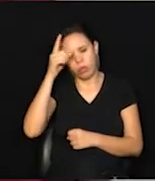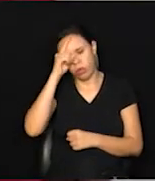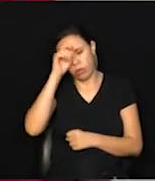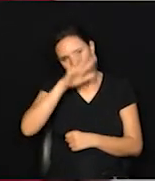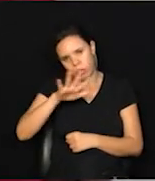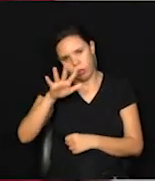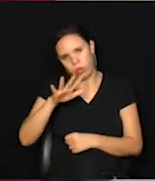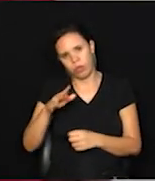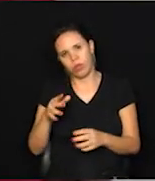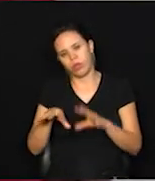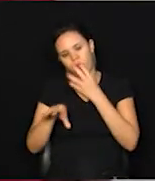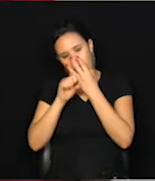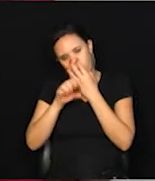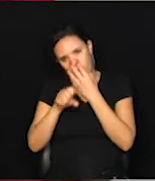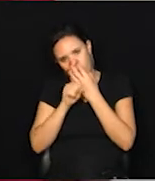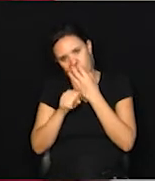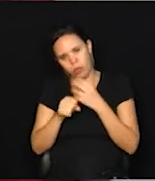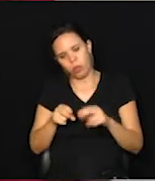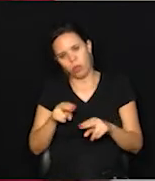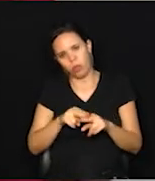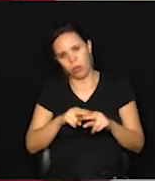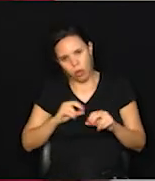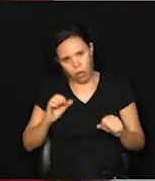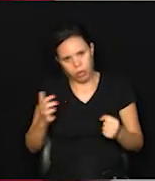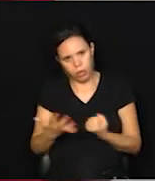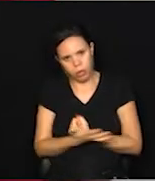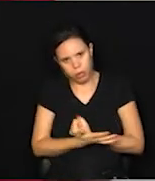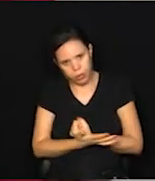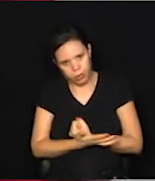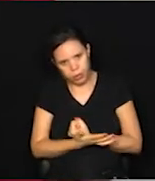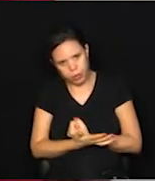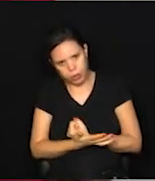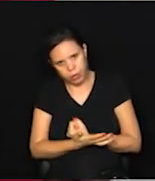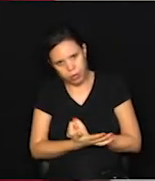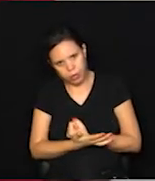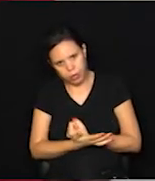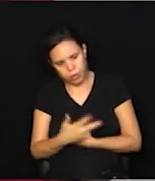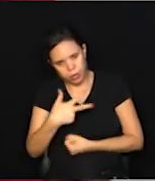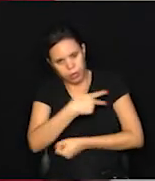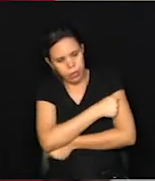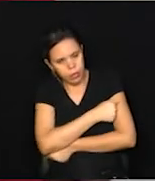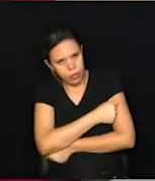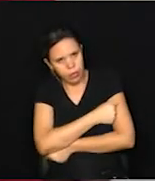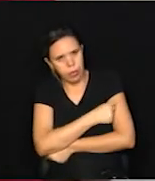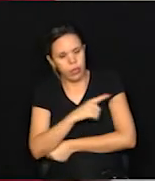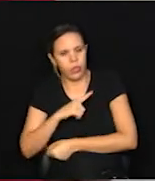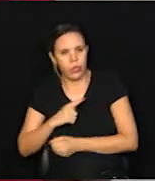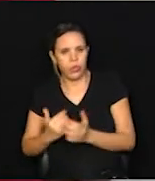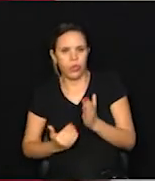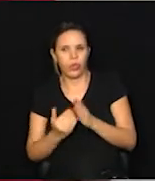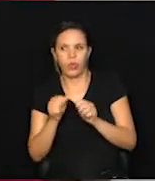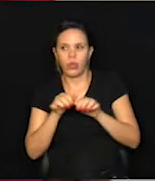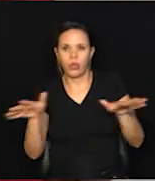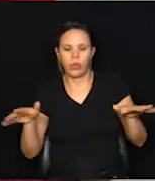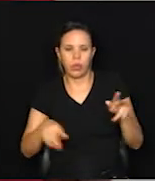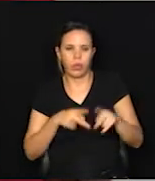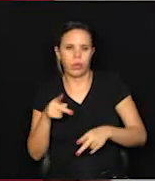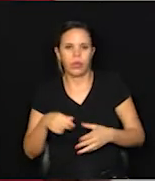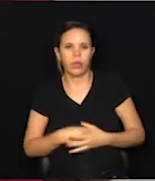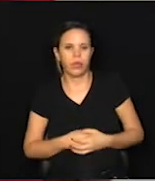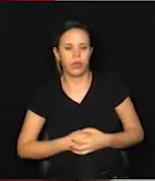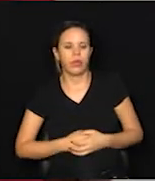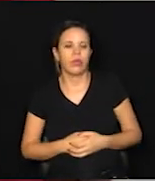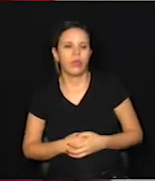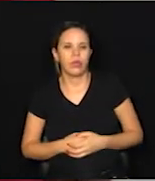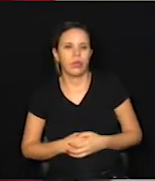complexidade, ventilação mecânica, em decorrência da COVID, mesmo quando a vacinação já estiver amplamente distribuída na população.